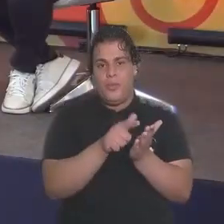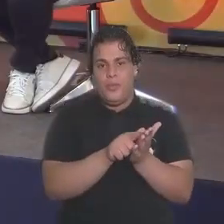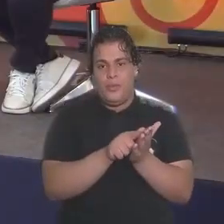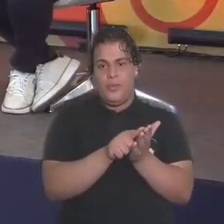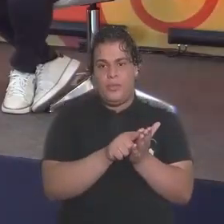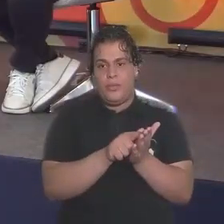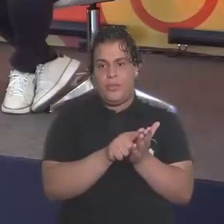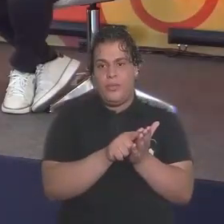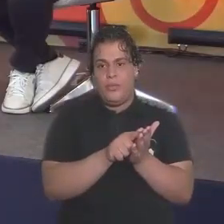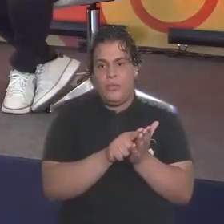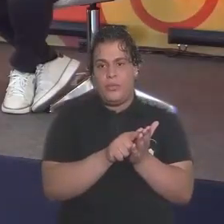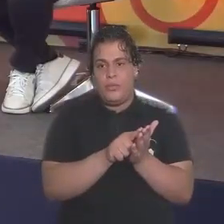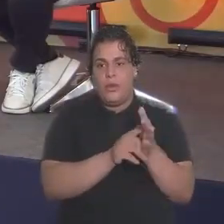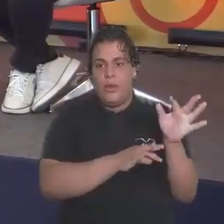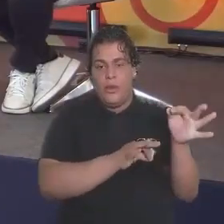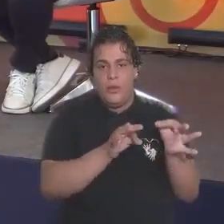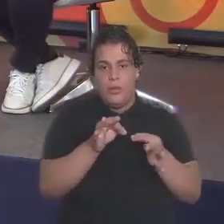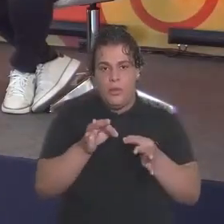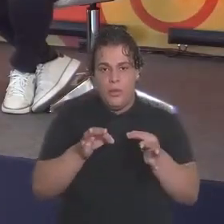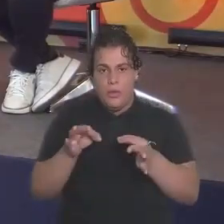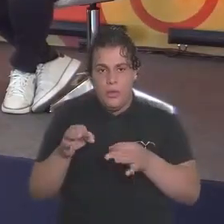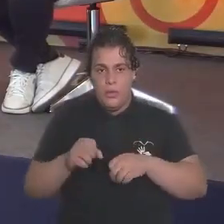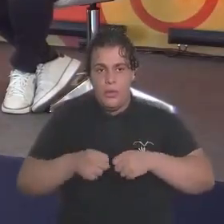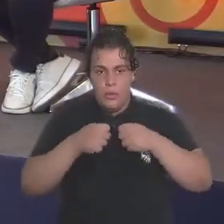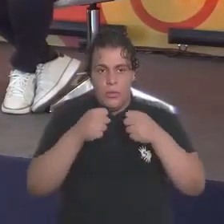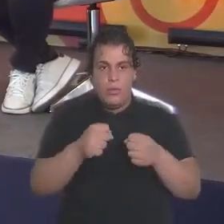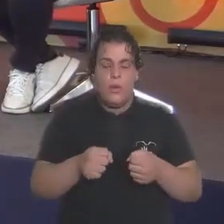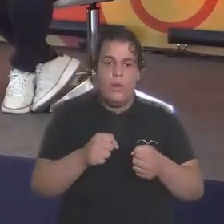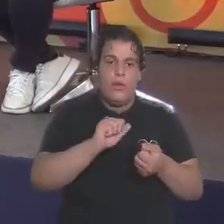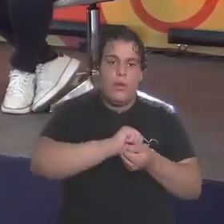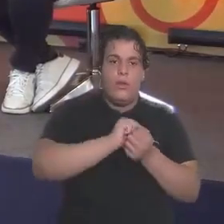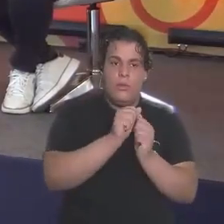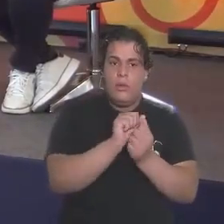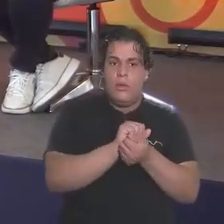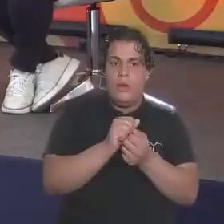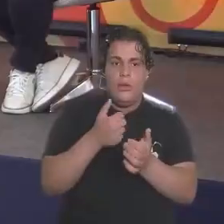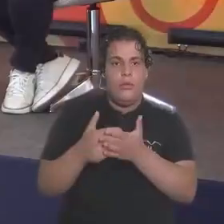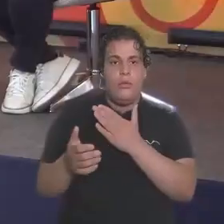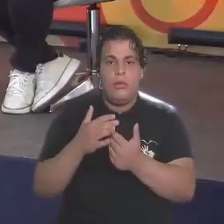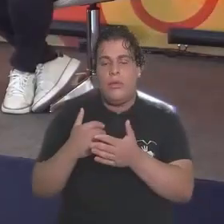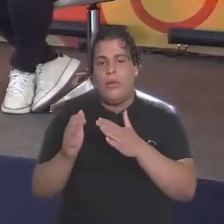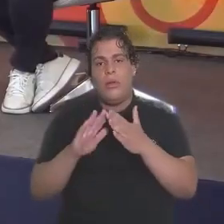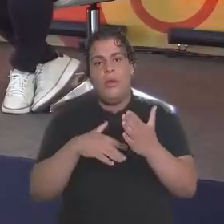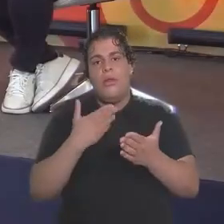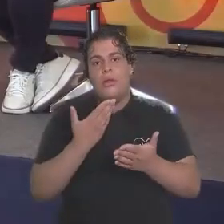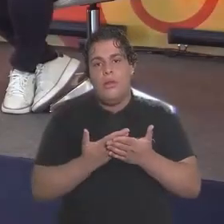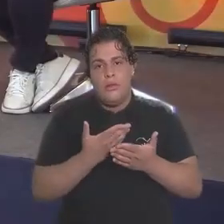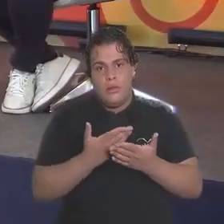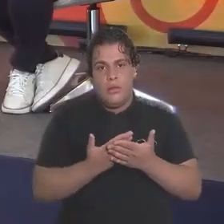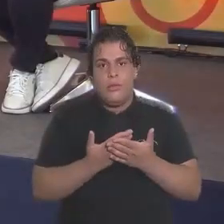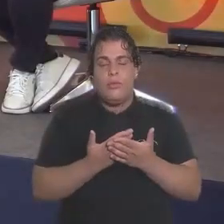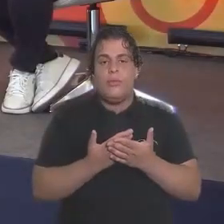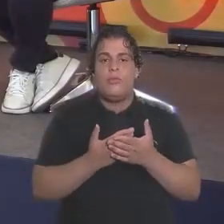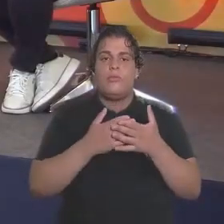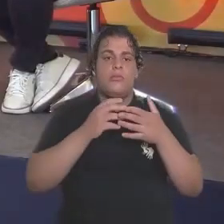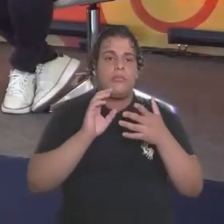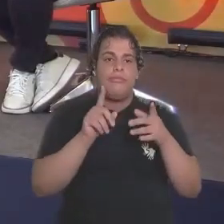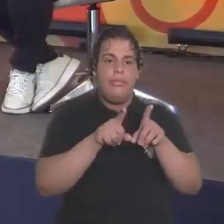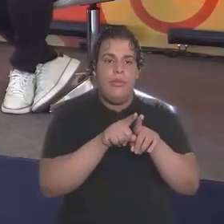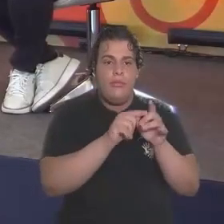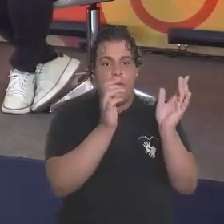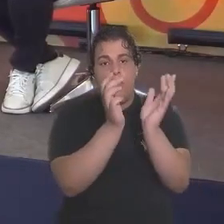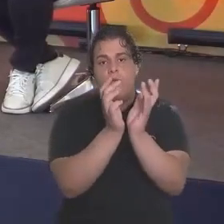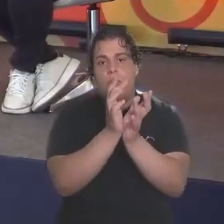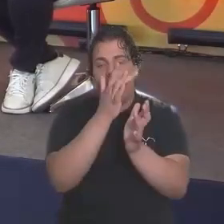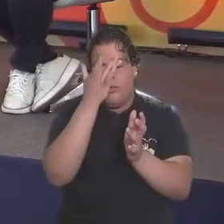ele é um projeto que pode ser adaptado a qualquer escola, na verdade, não só escolas, né? A qualquer grupinho de